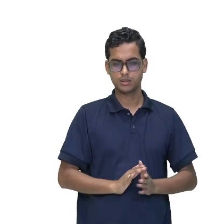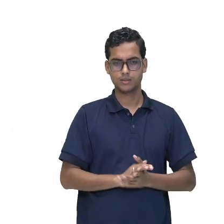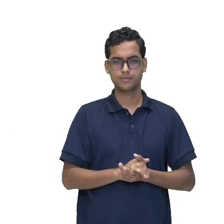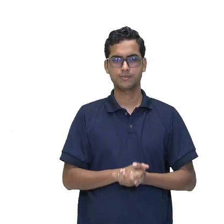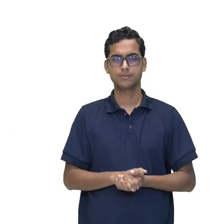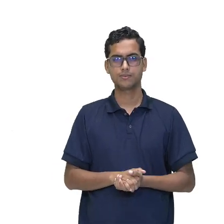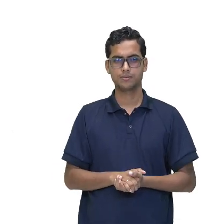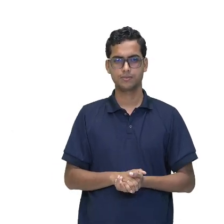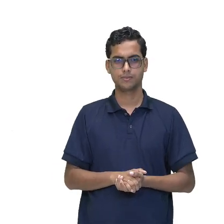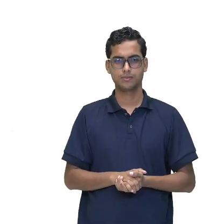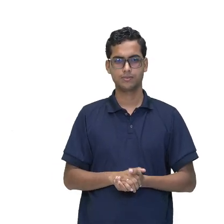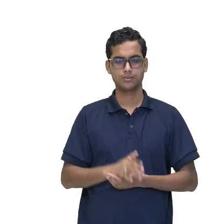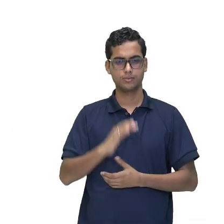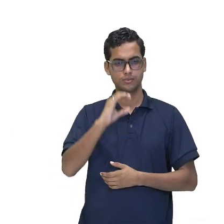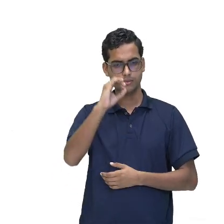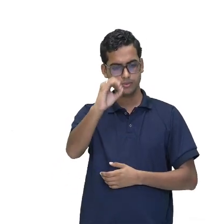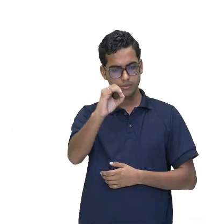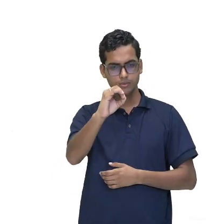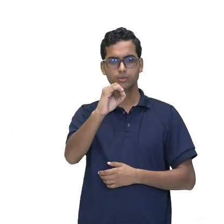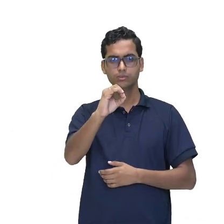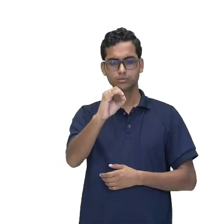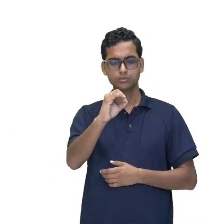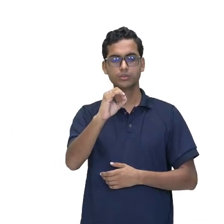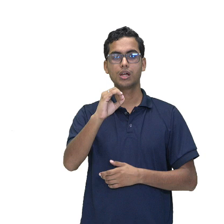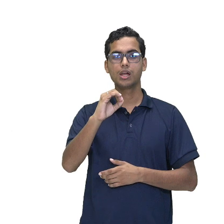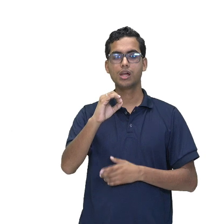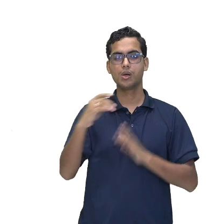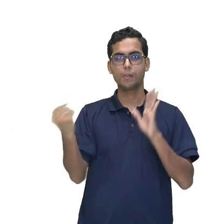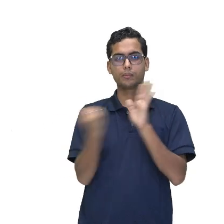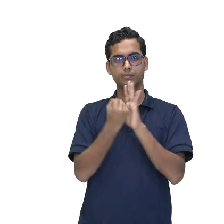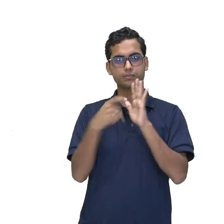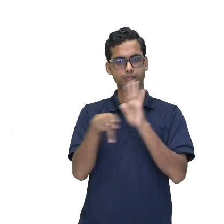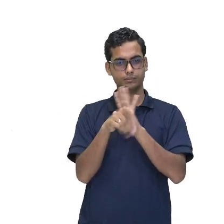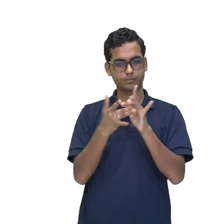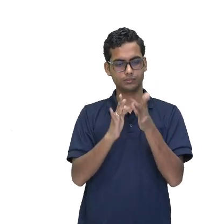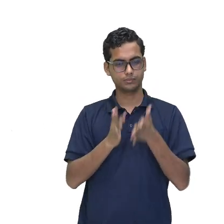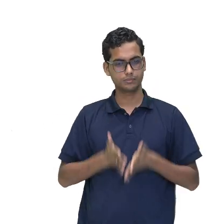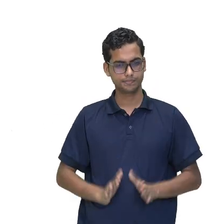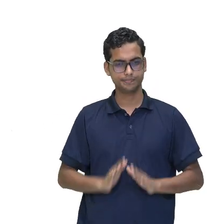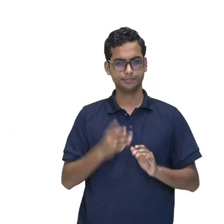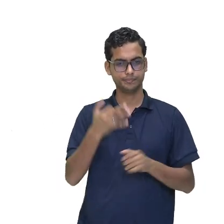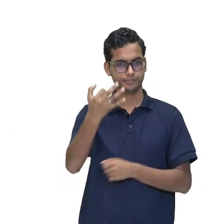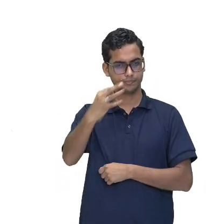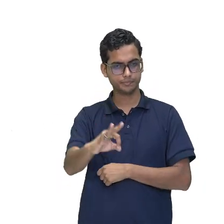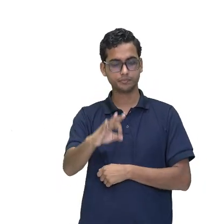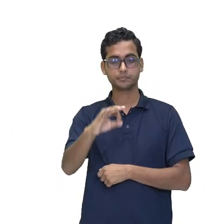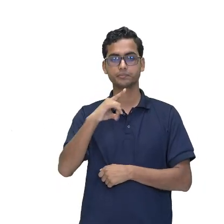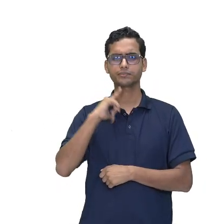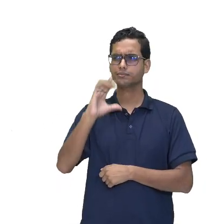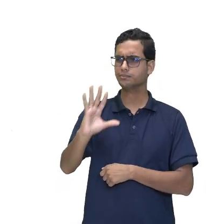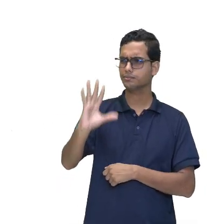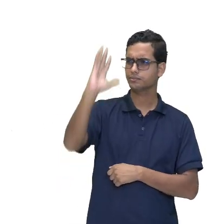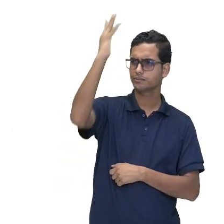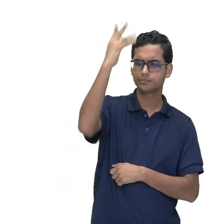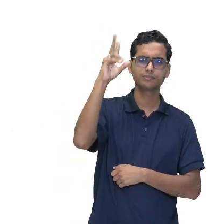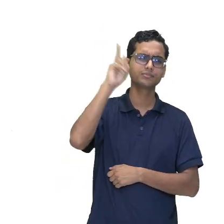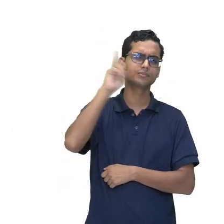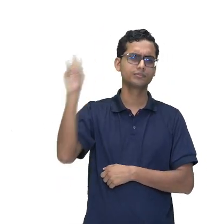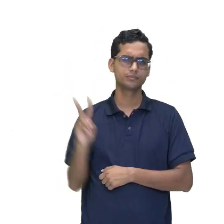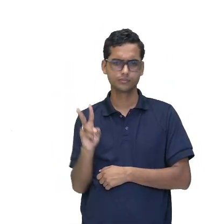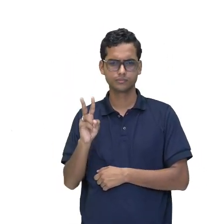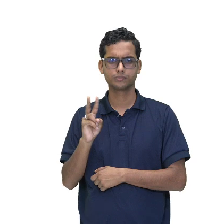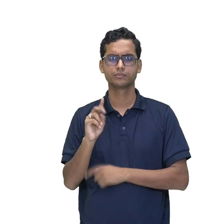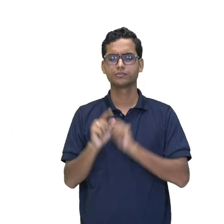Cristo na contagem do nosso calendário que nós utilizamos hoje. Mas tendo como também eventos históricos a questão do domínio